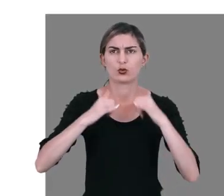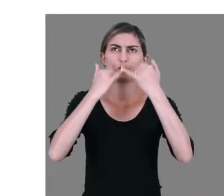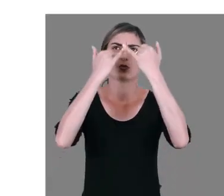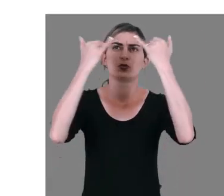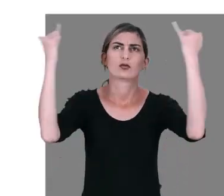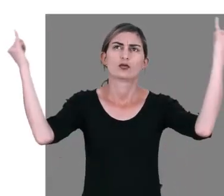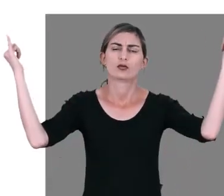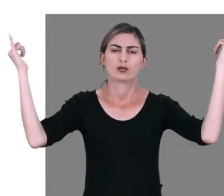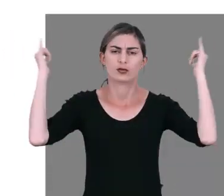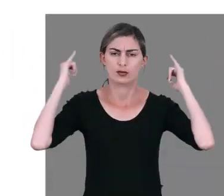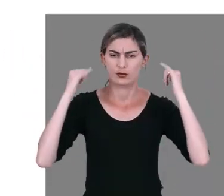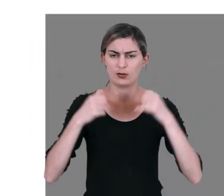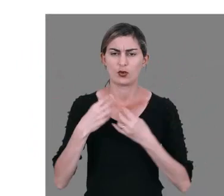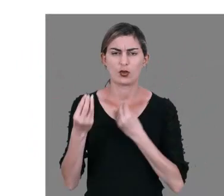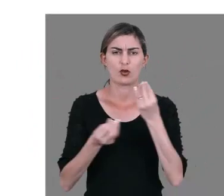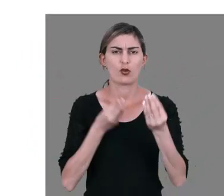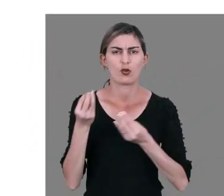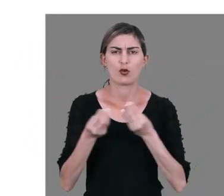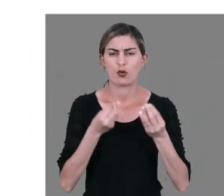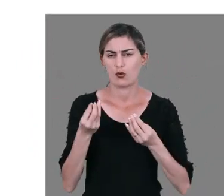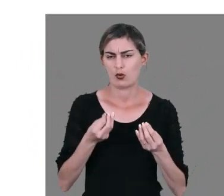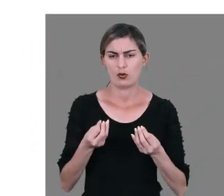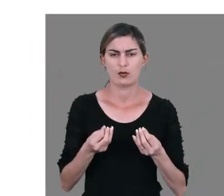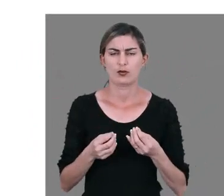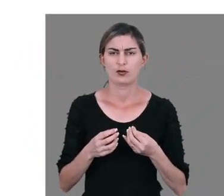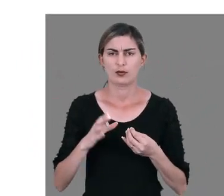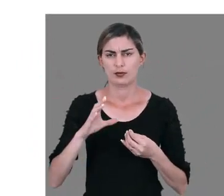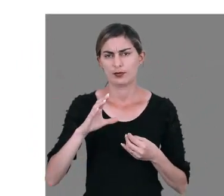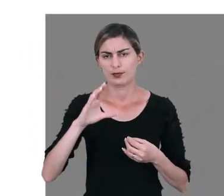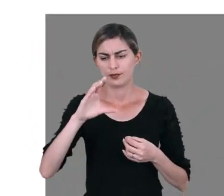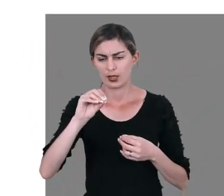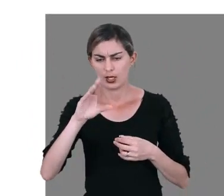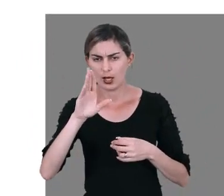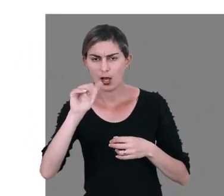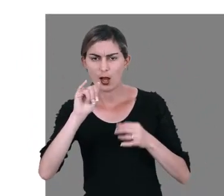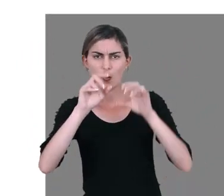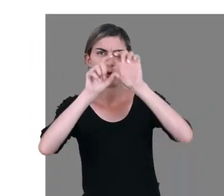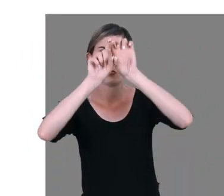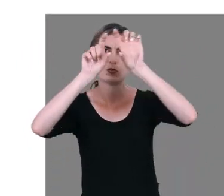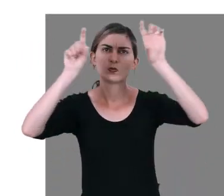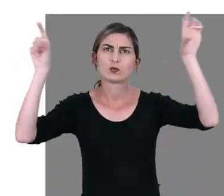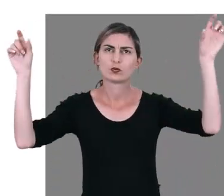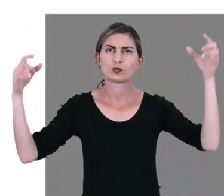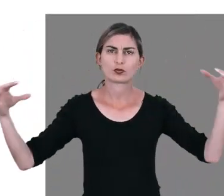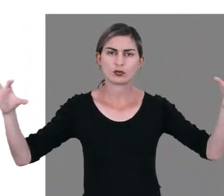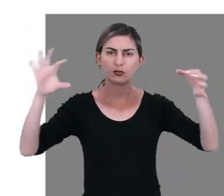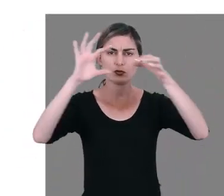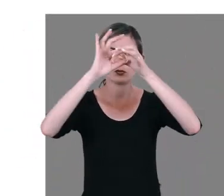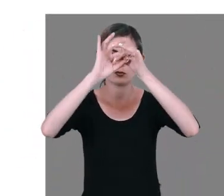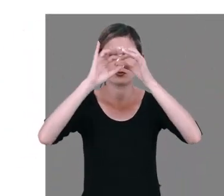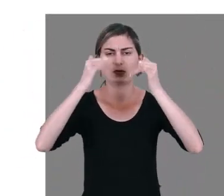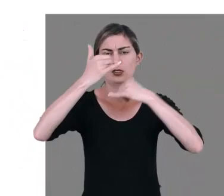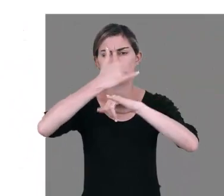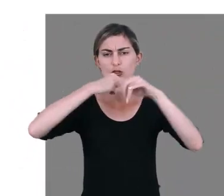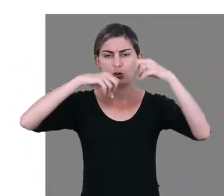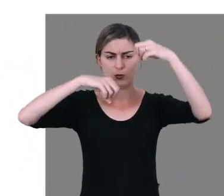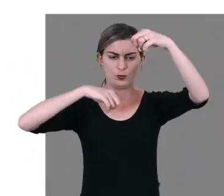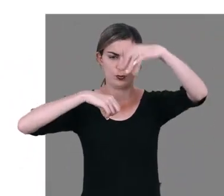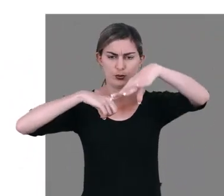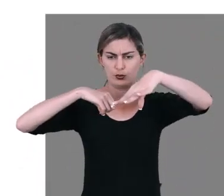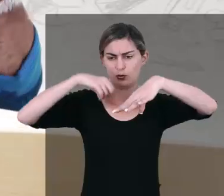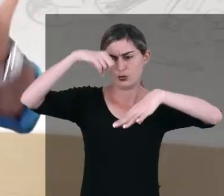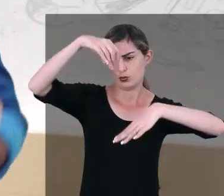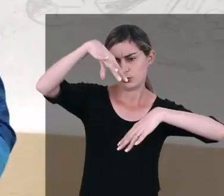instalação propriamente dita. Como o cabeamento elétrico vai se ligar a essas luminárias e